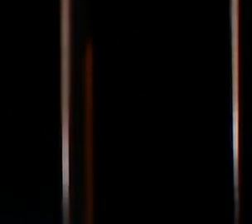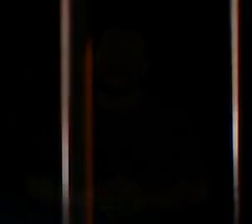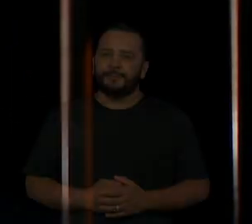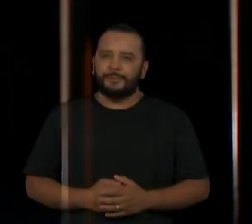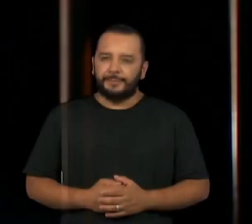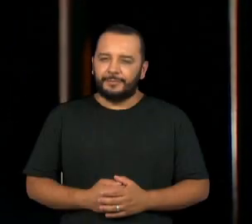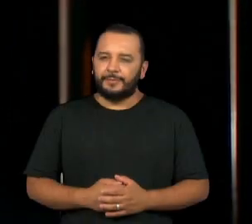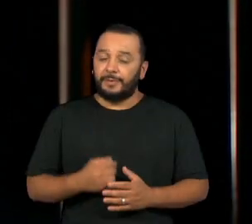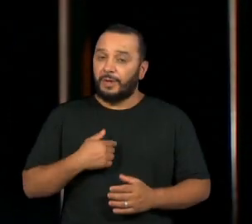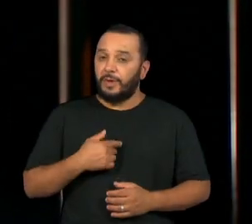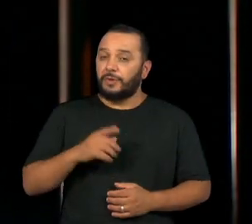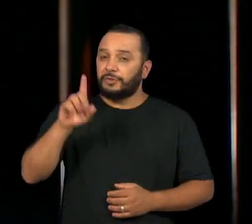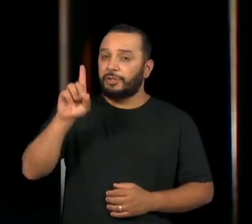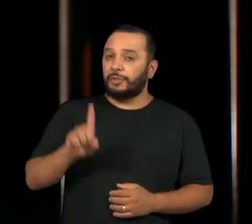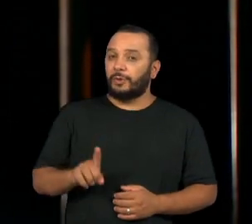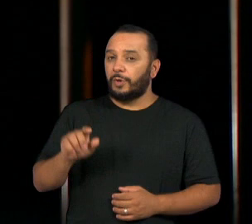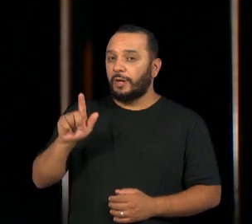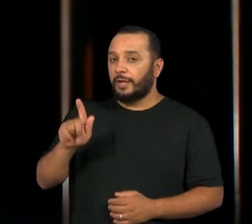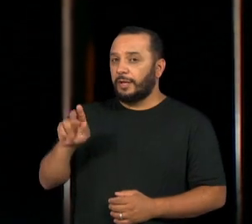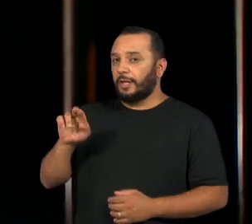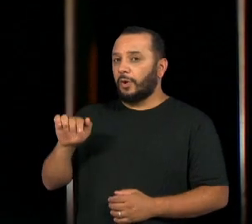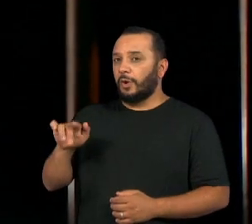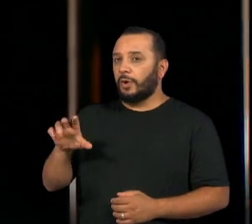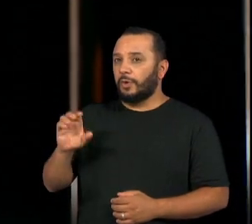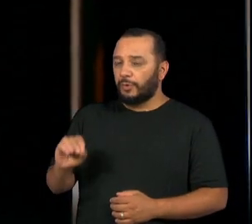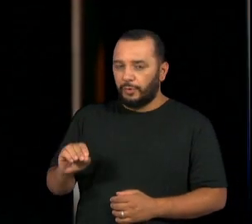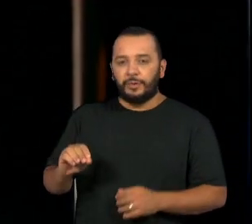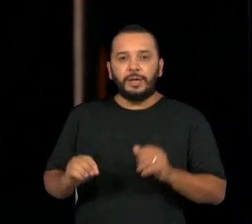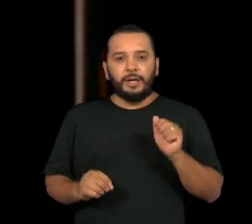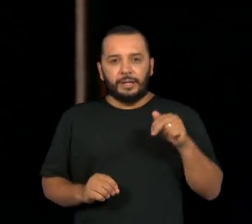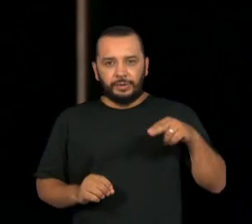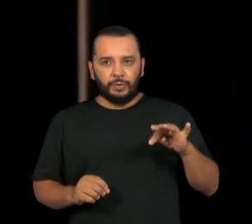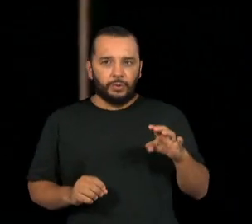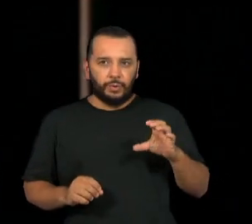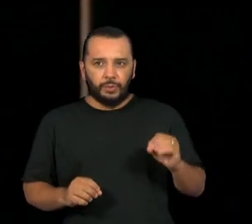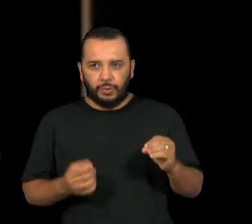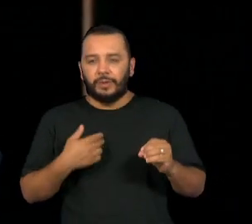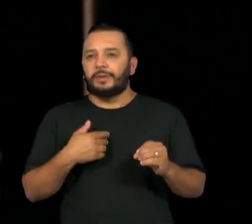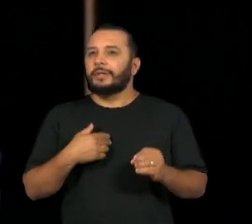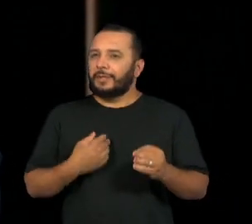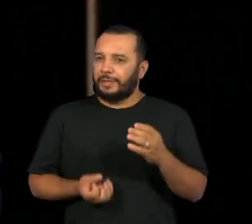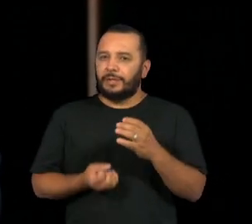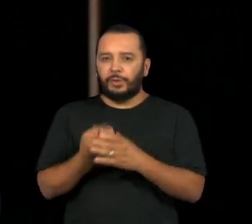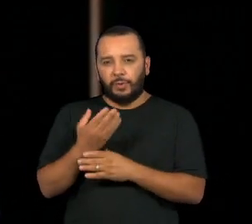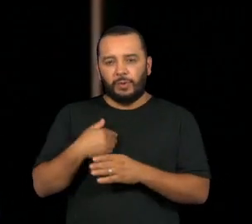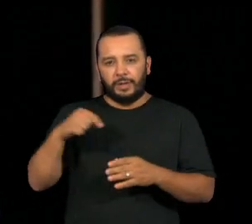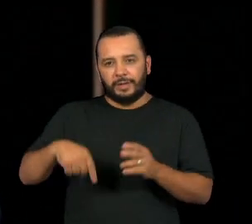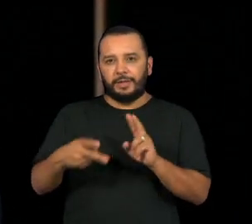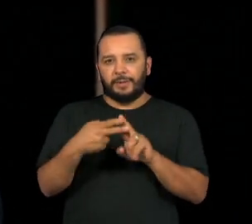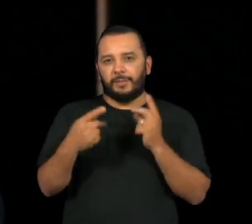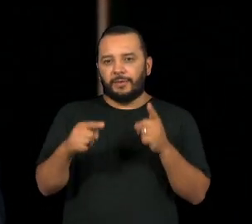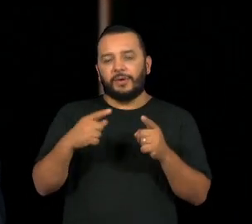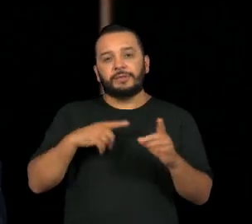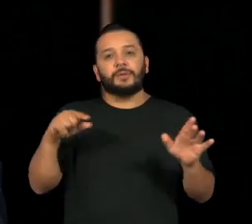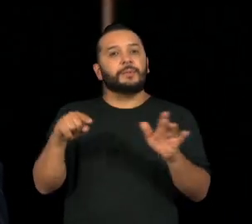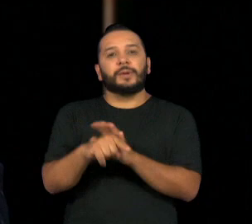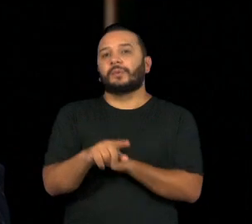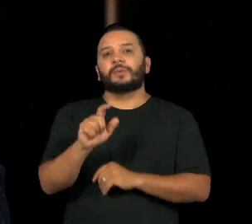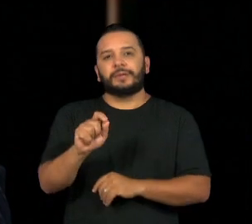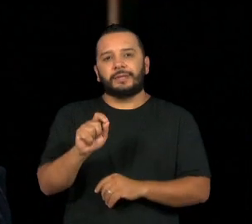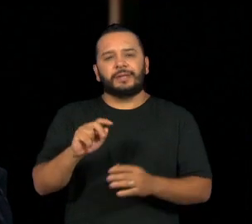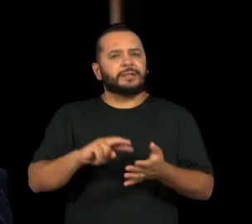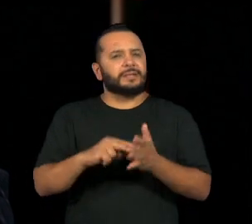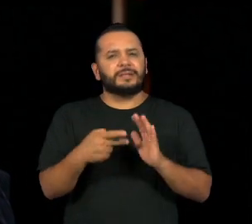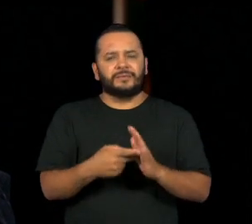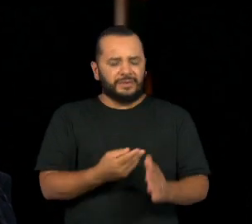Quando o diretor Gregório Bazic e Antônio Abu Janra criaram esse programa, lançaram a pergunta que é uma seta. O que é